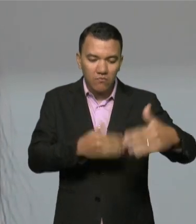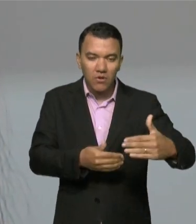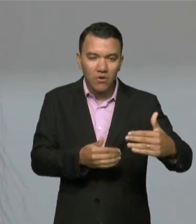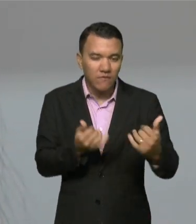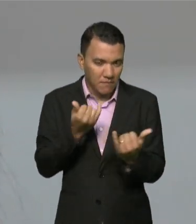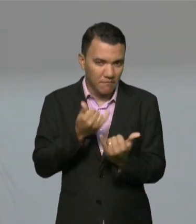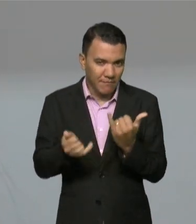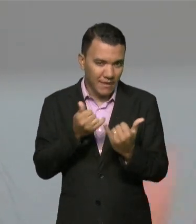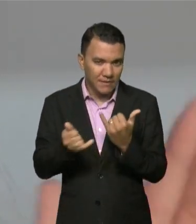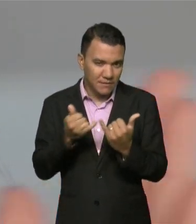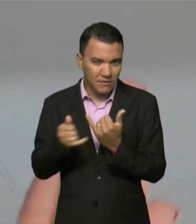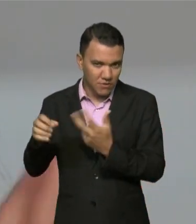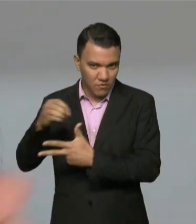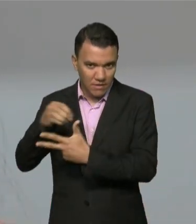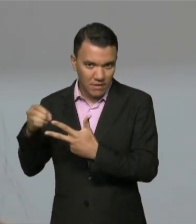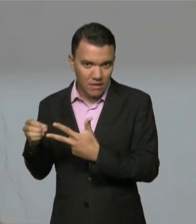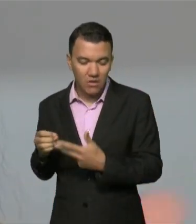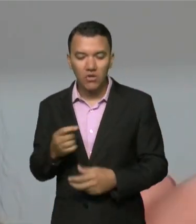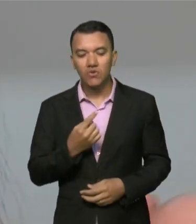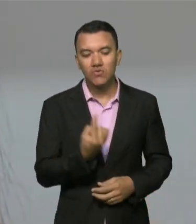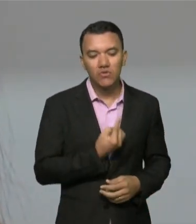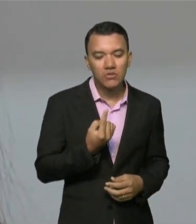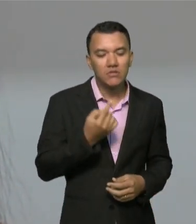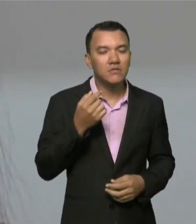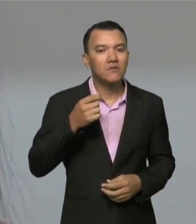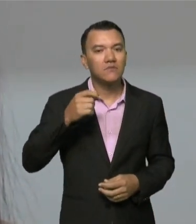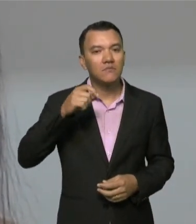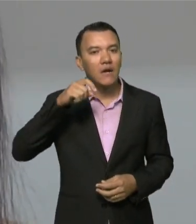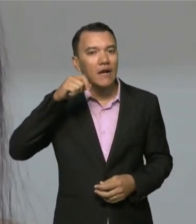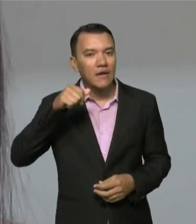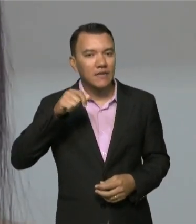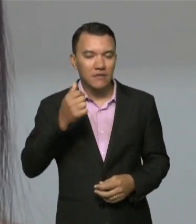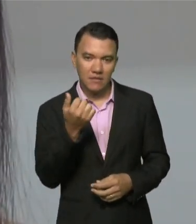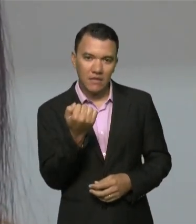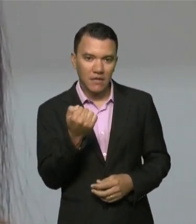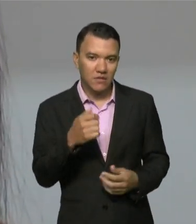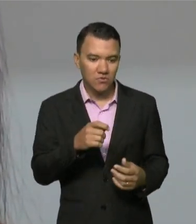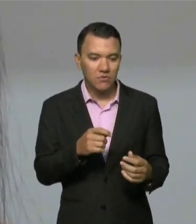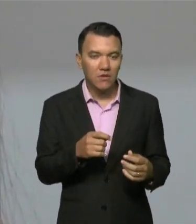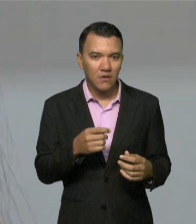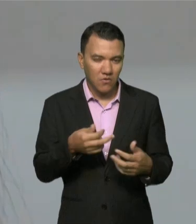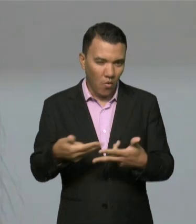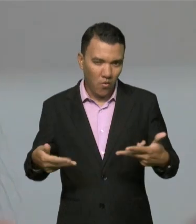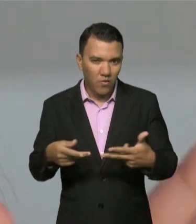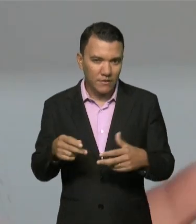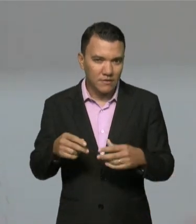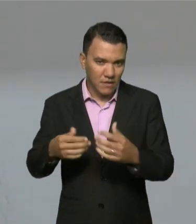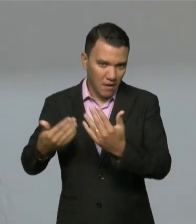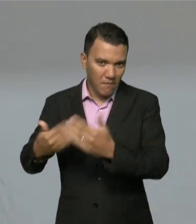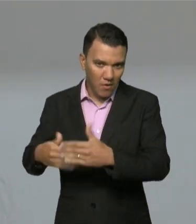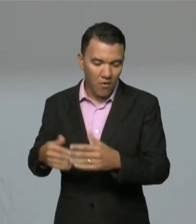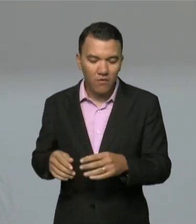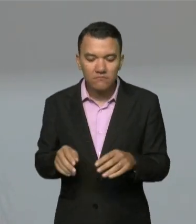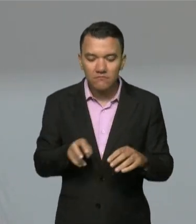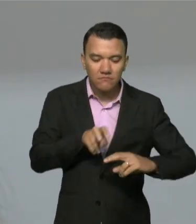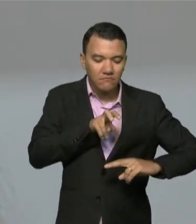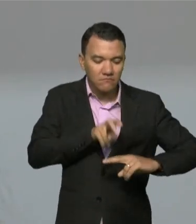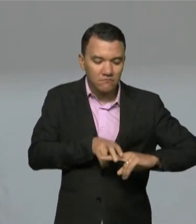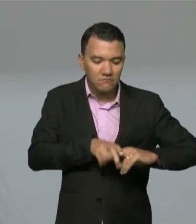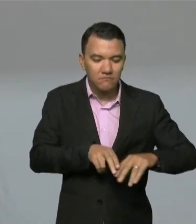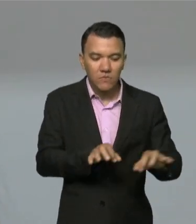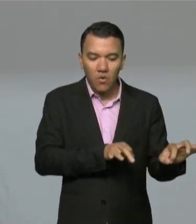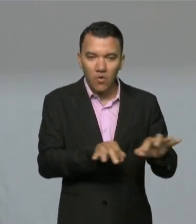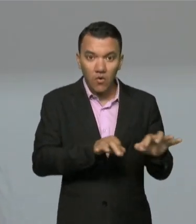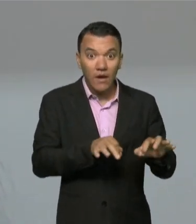prova. Só você, um lápis, uma caneta, o material que você vai precisar no dia da prova, se organize e